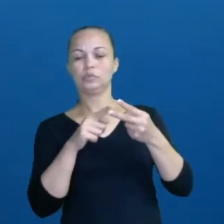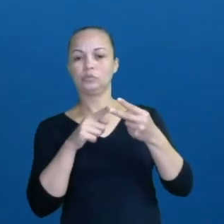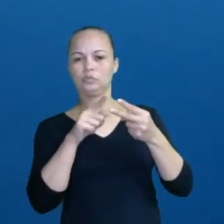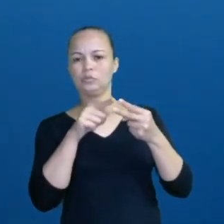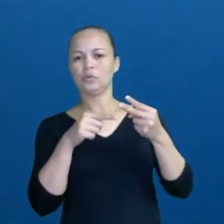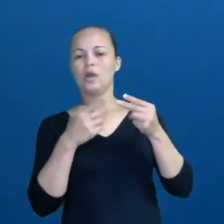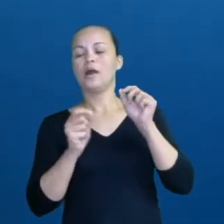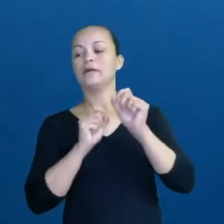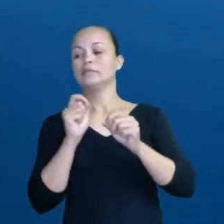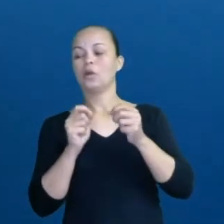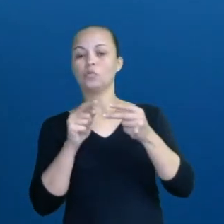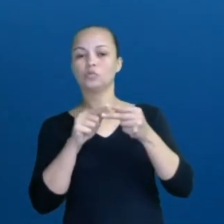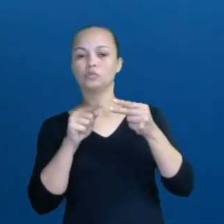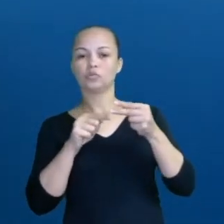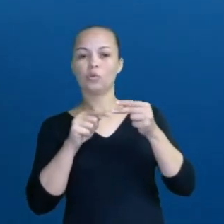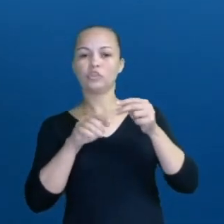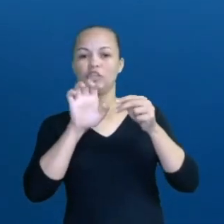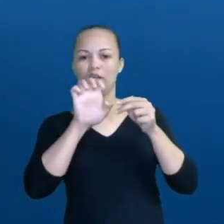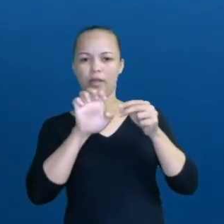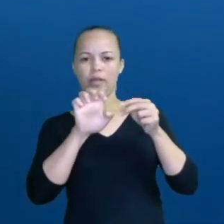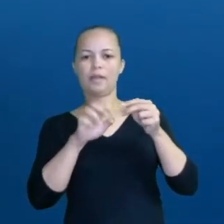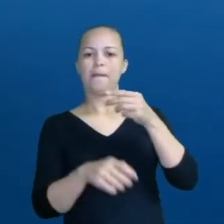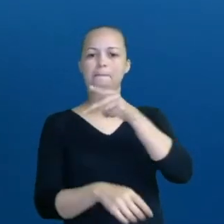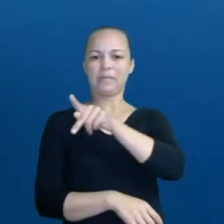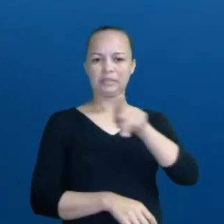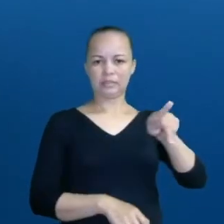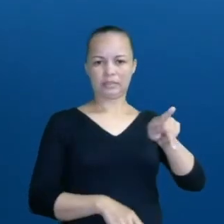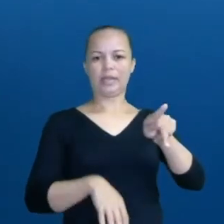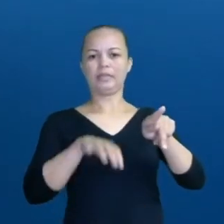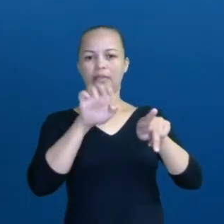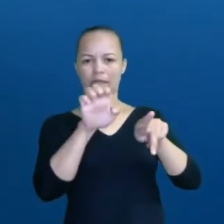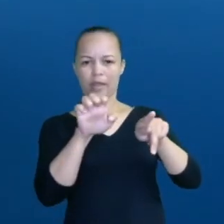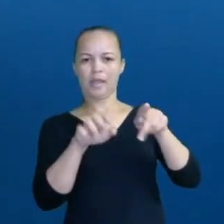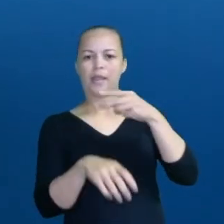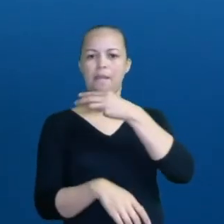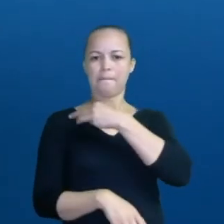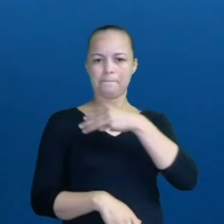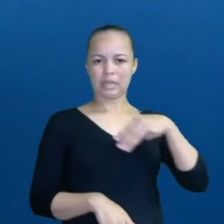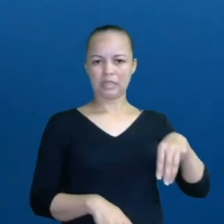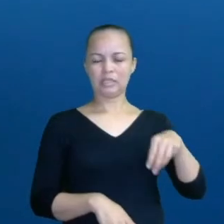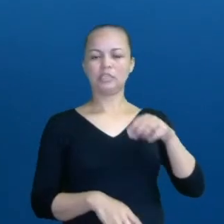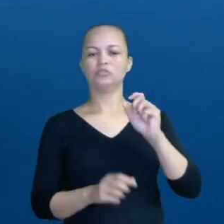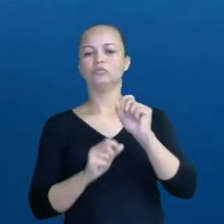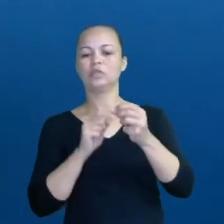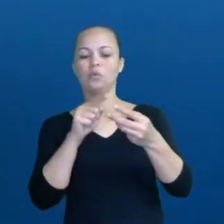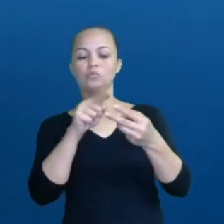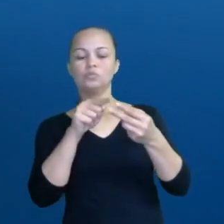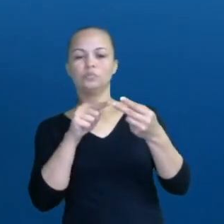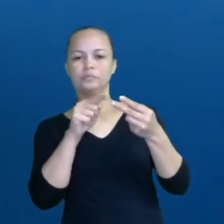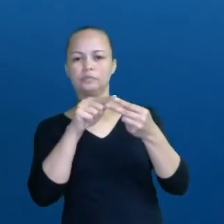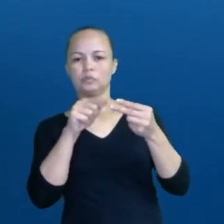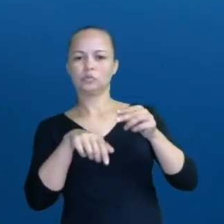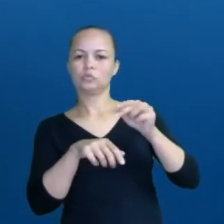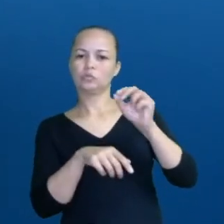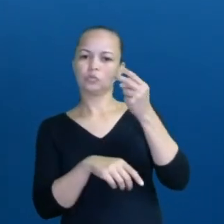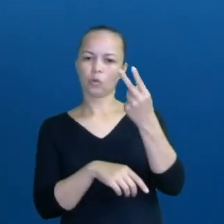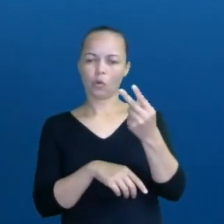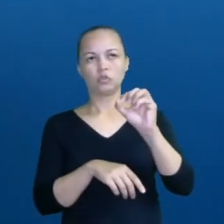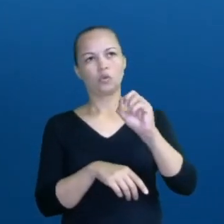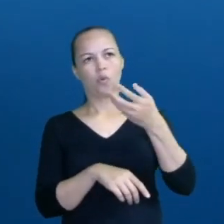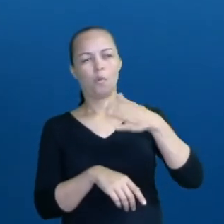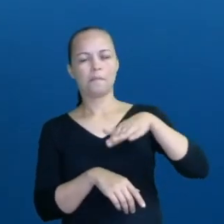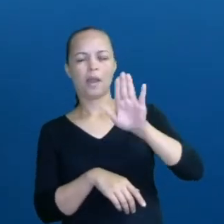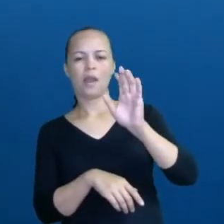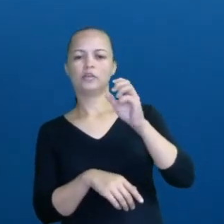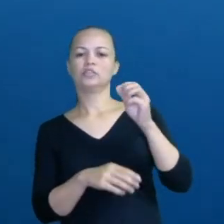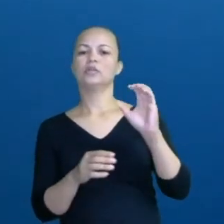e separando os dois núcleos. Então, quando o sujeito possui mais de dois ou mais núcleos, o sujeito